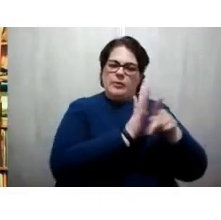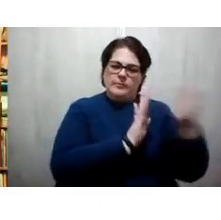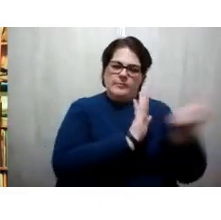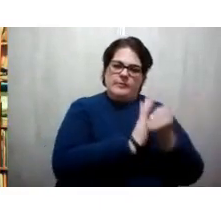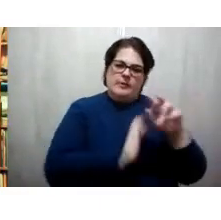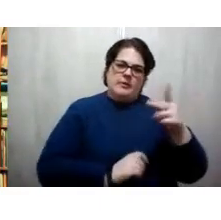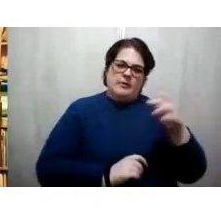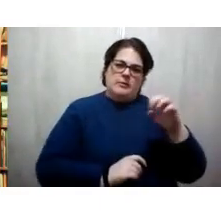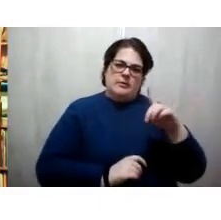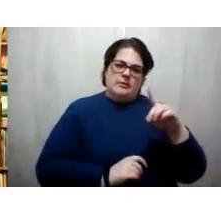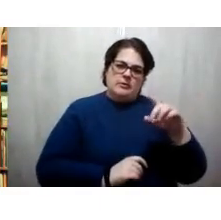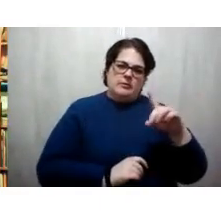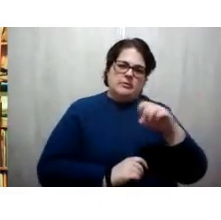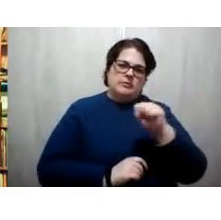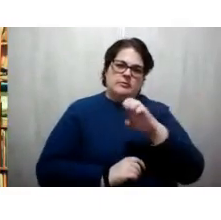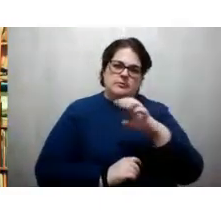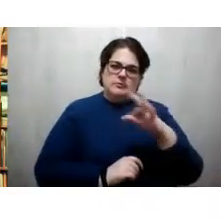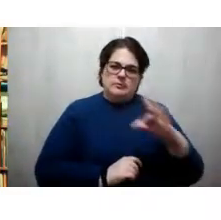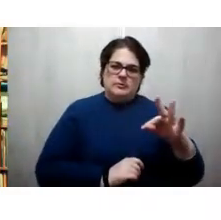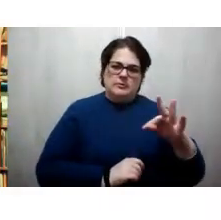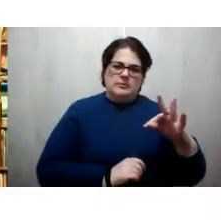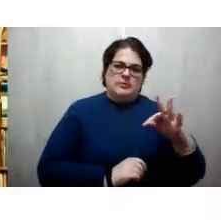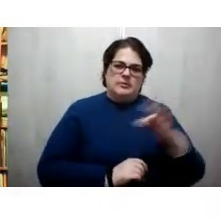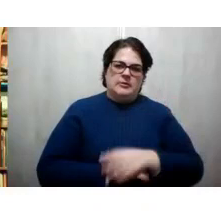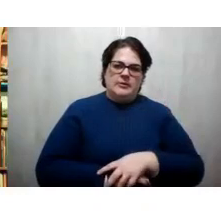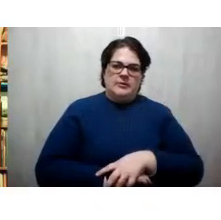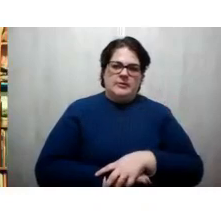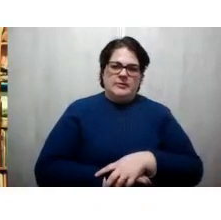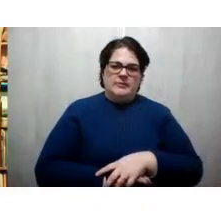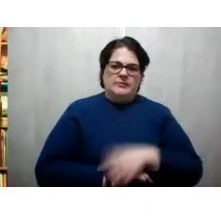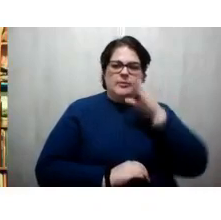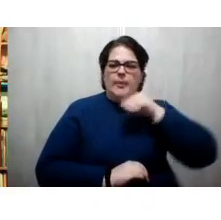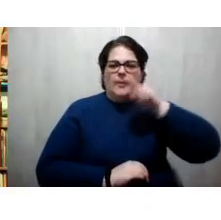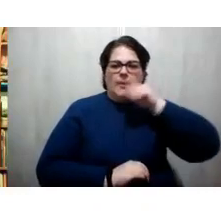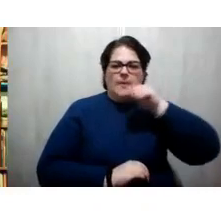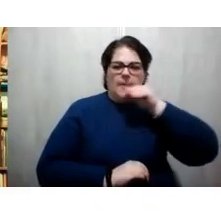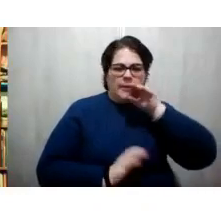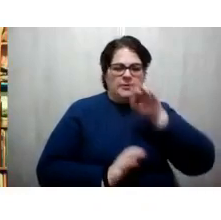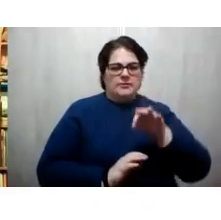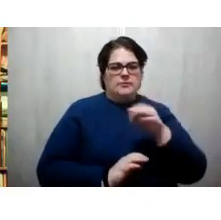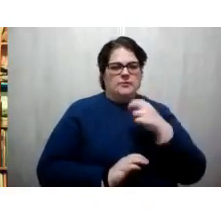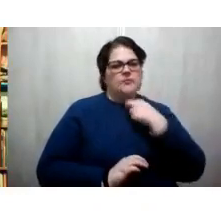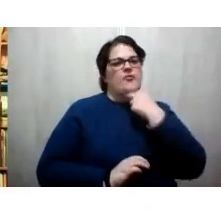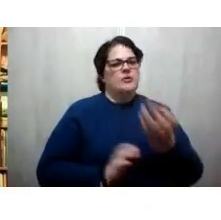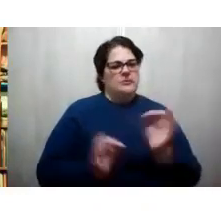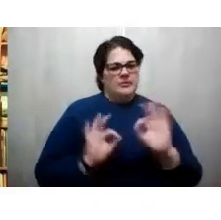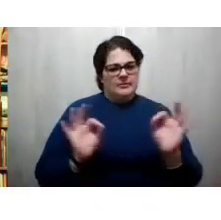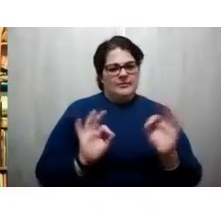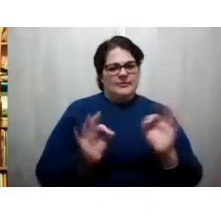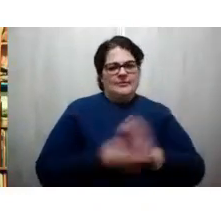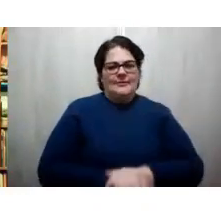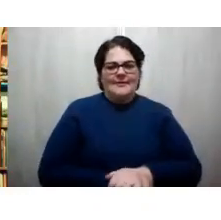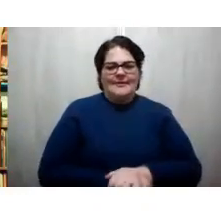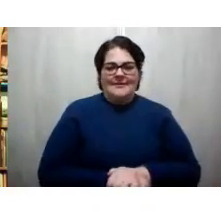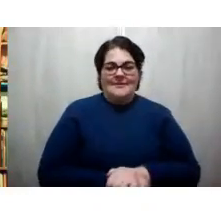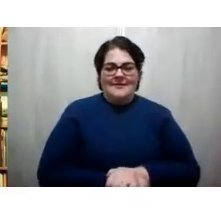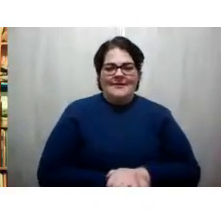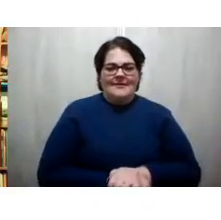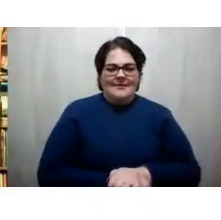headset e eu falo a palavra blá, blá, blá. Sem som, hein? Muito